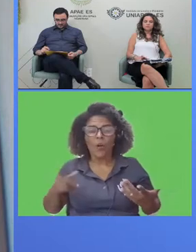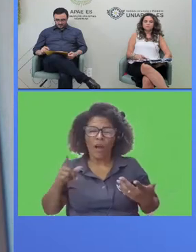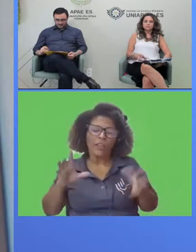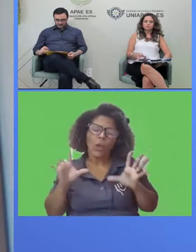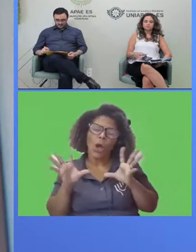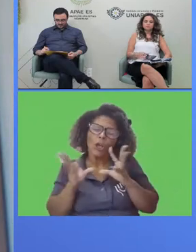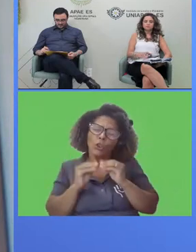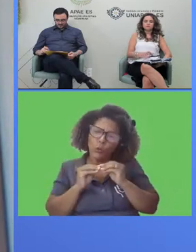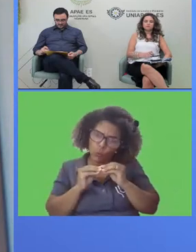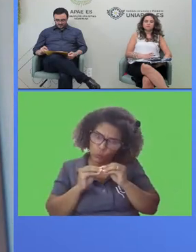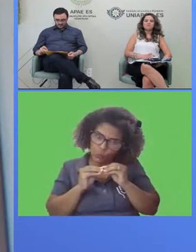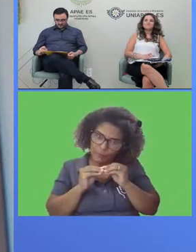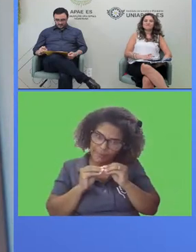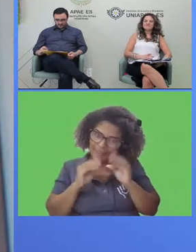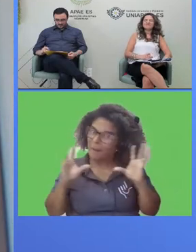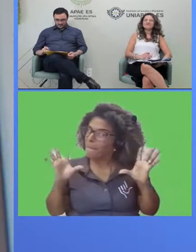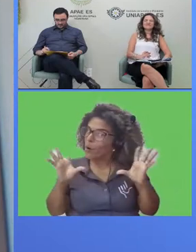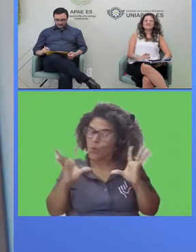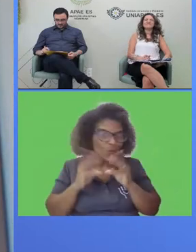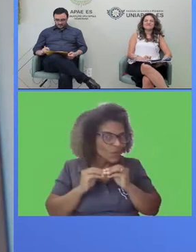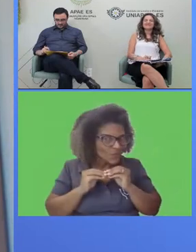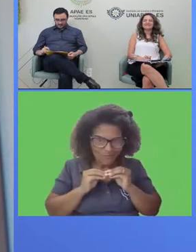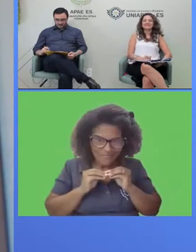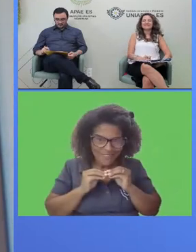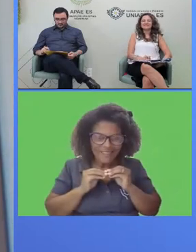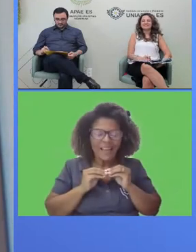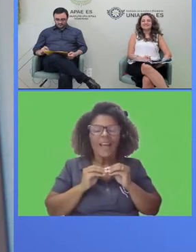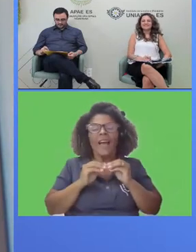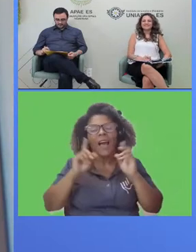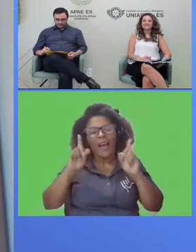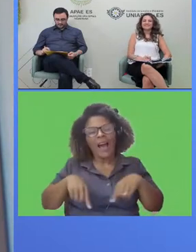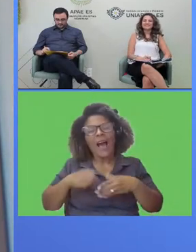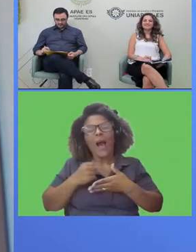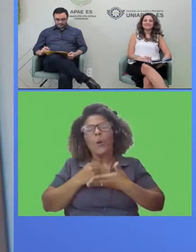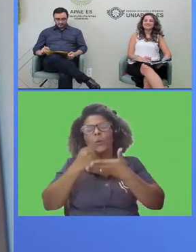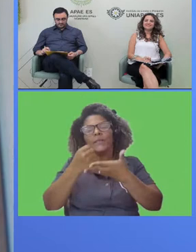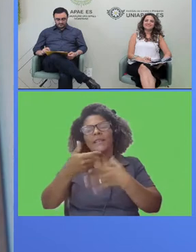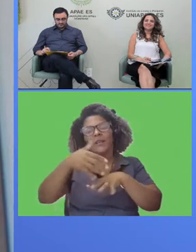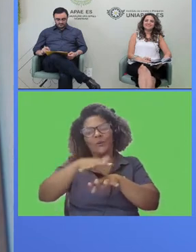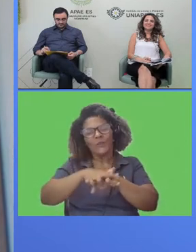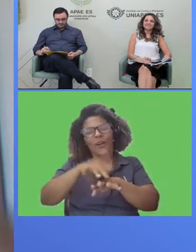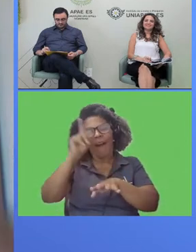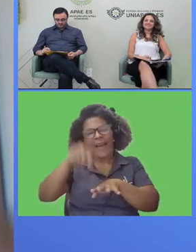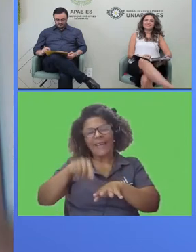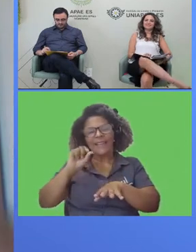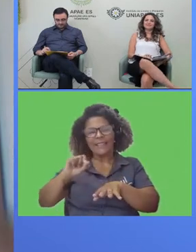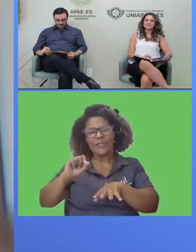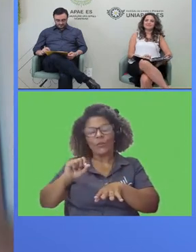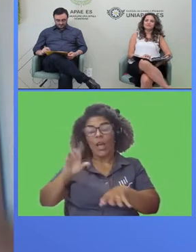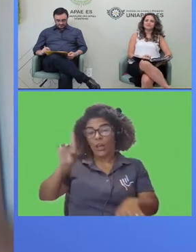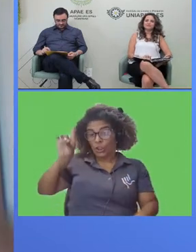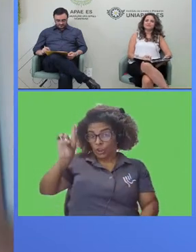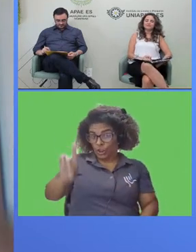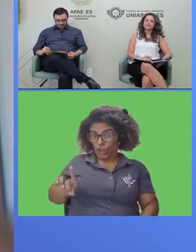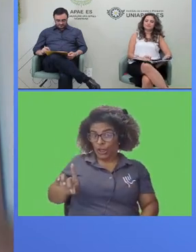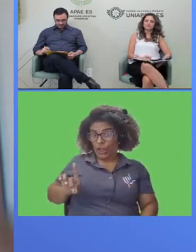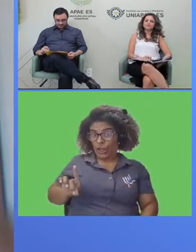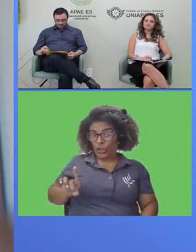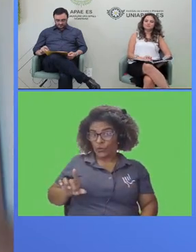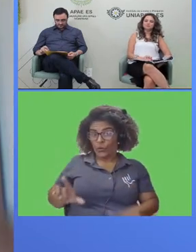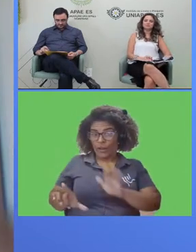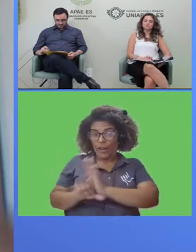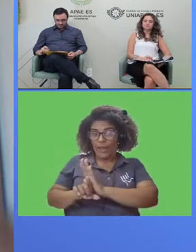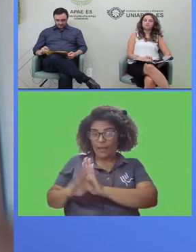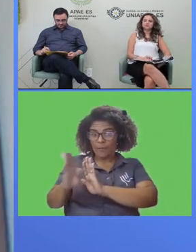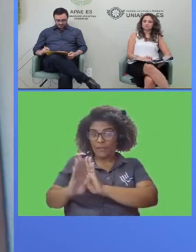de forma muito resumida aqui, o auxílio inclusão é essa alteração. Era um direito garantido lá na Lei Brasileira de